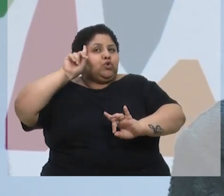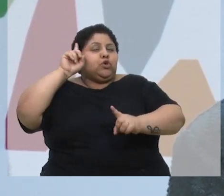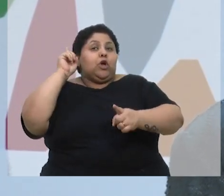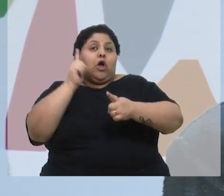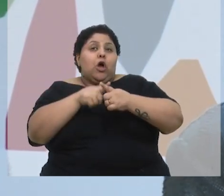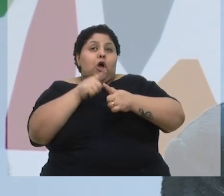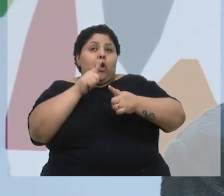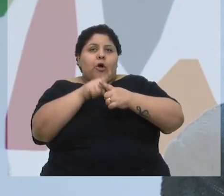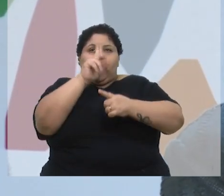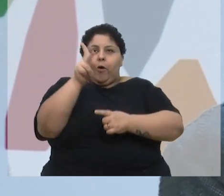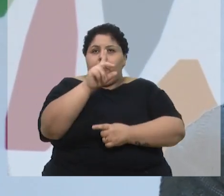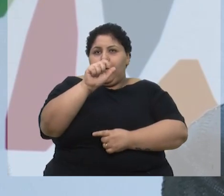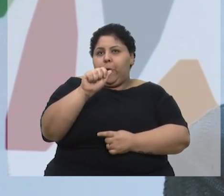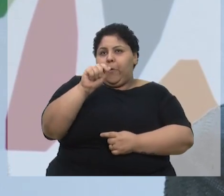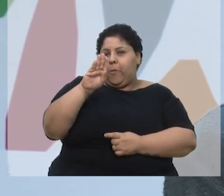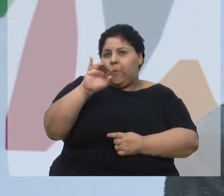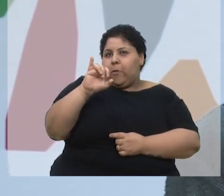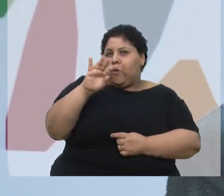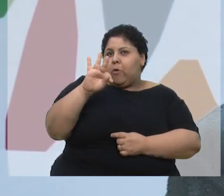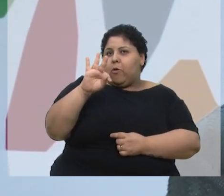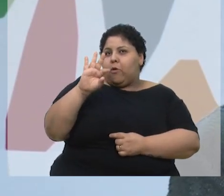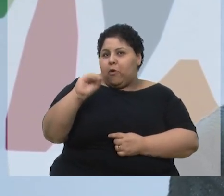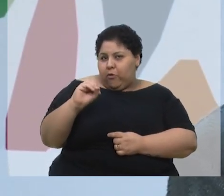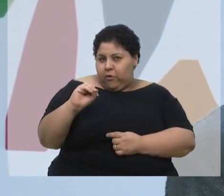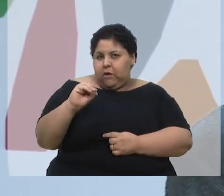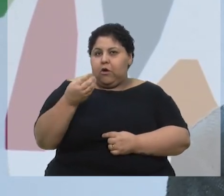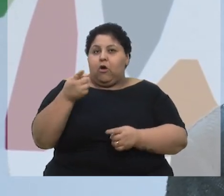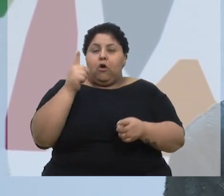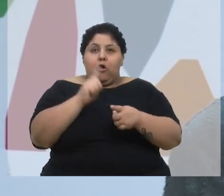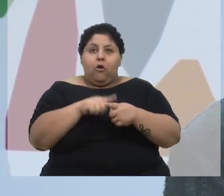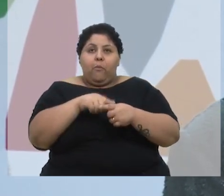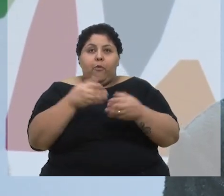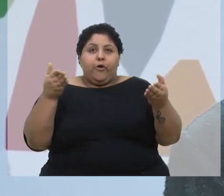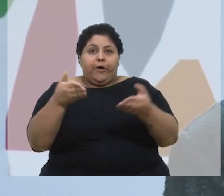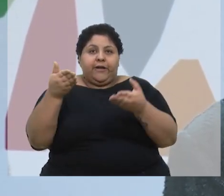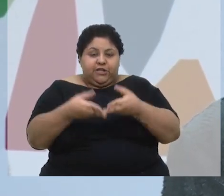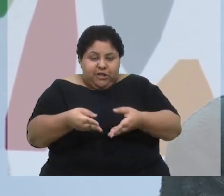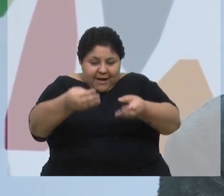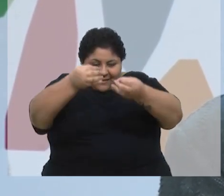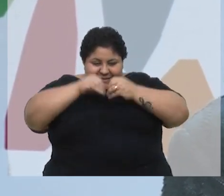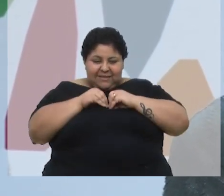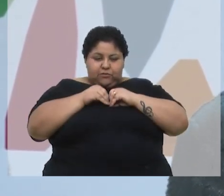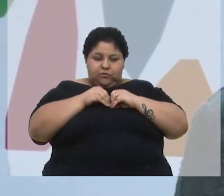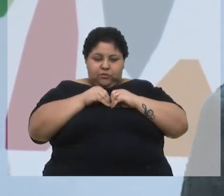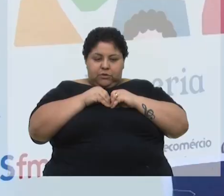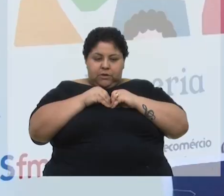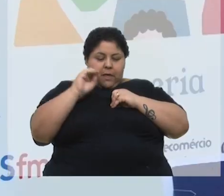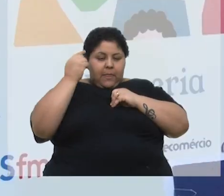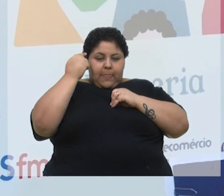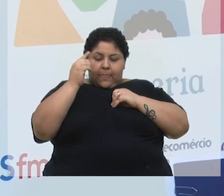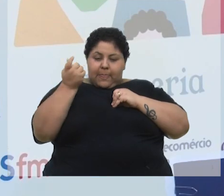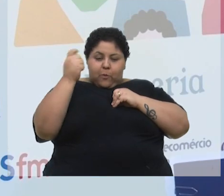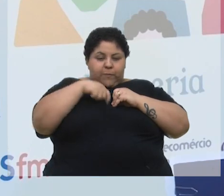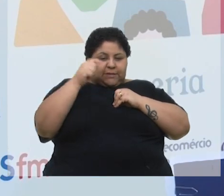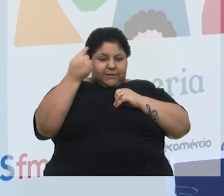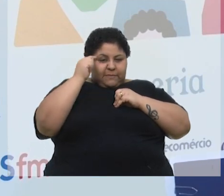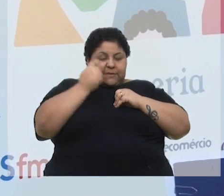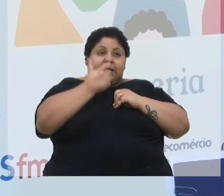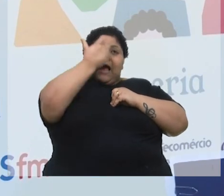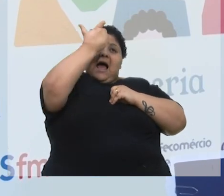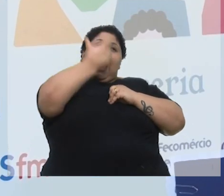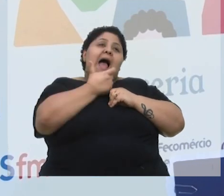né, nessas duas obras, e fiz um paralelo, uma análise. E eu tô aqui por conta da prof, senão eu não teria ido adiante, né? Olha que legal. Eu